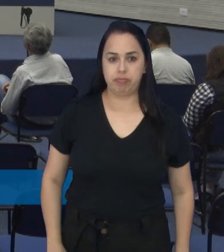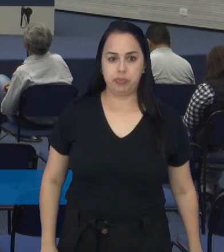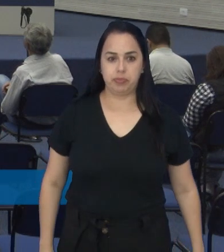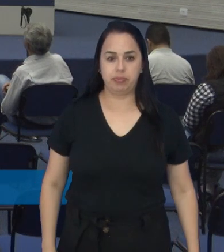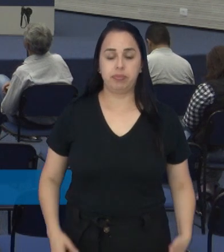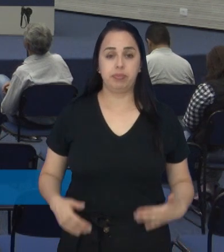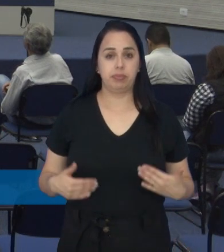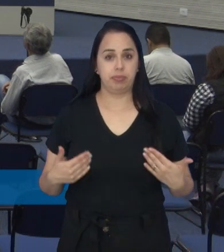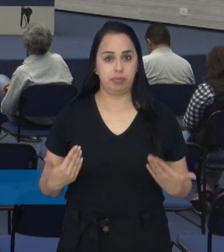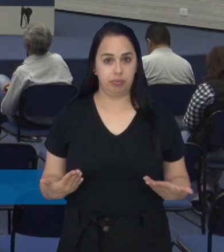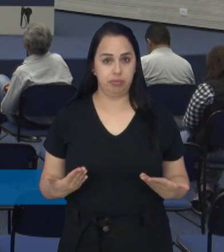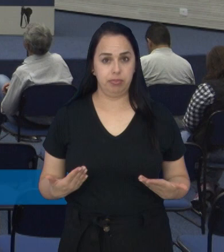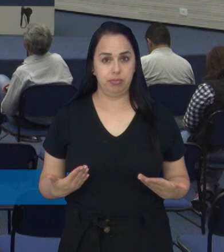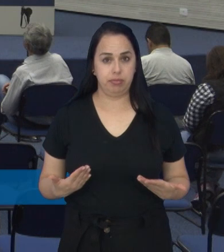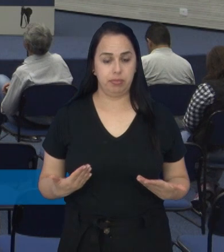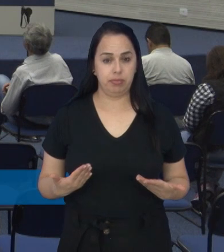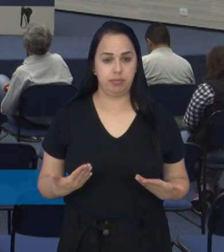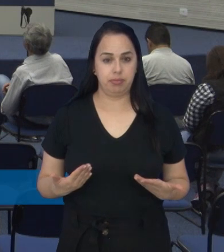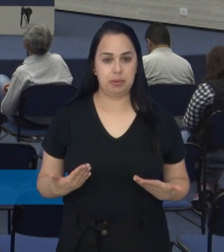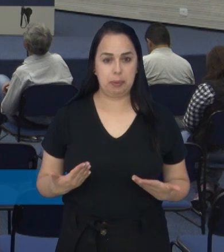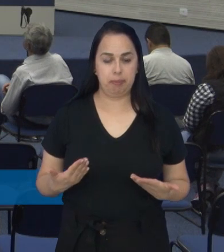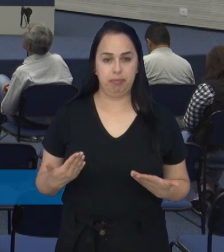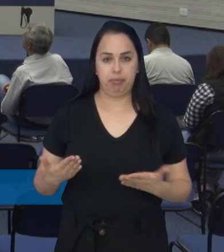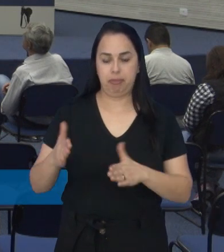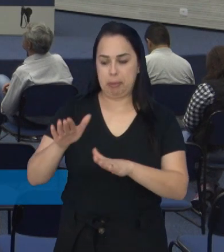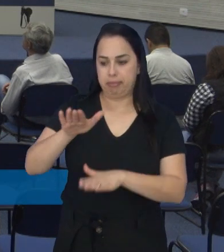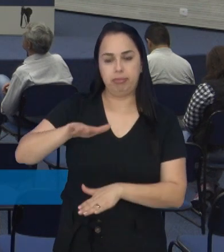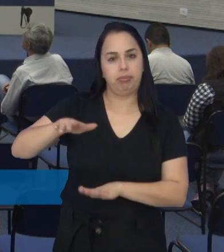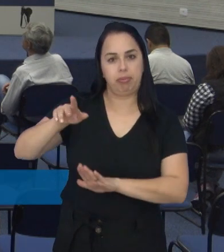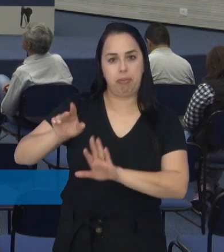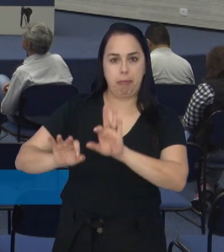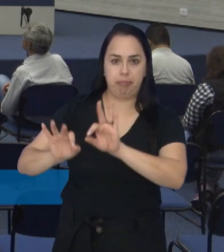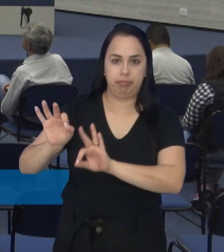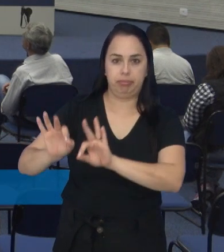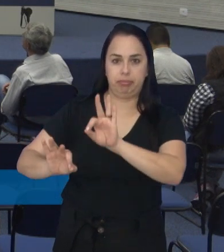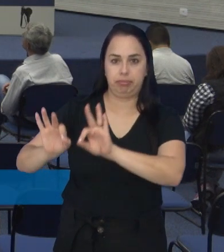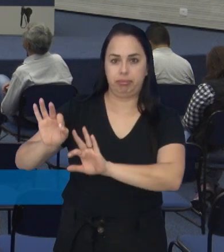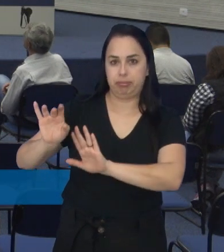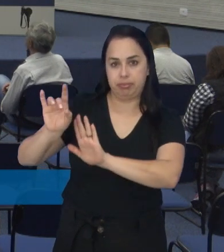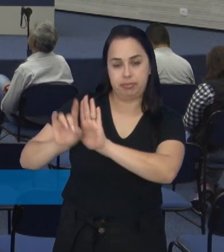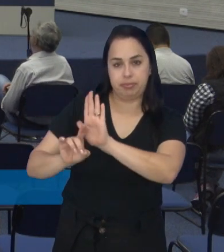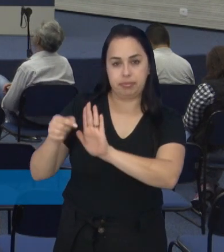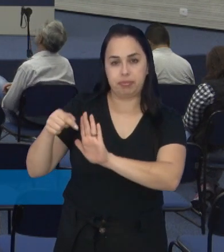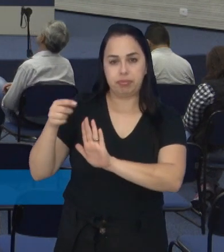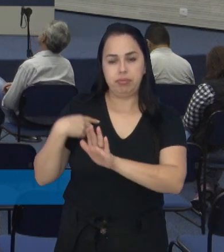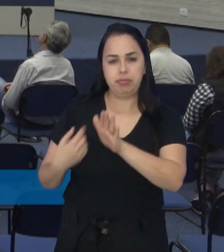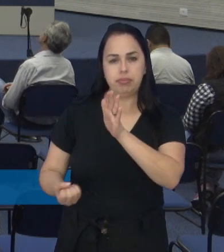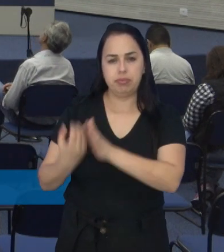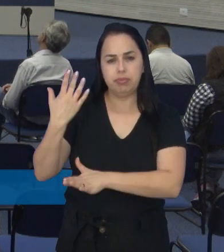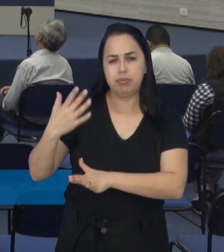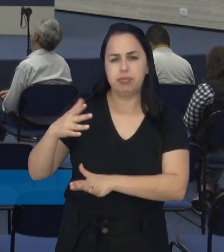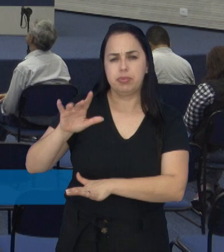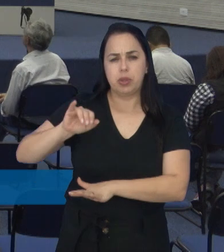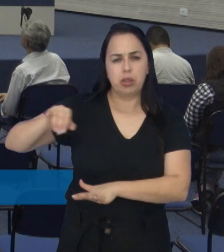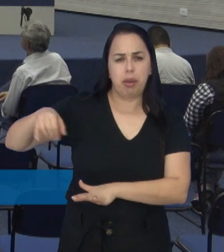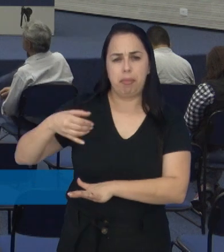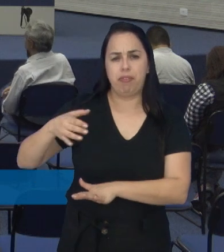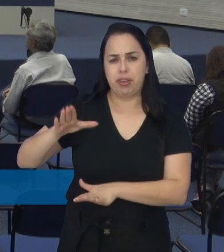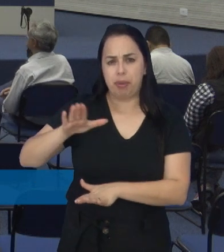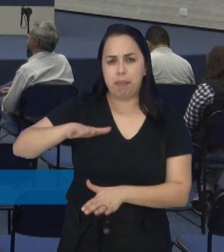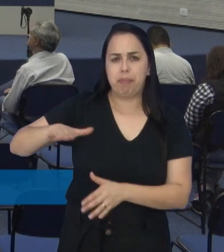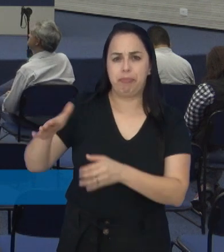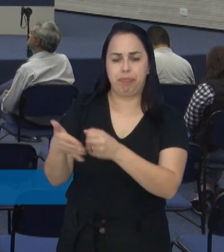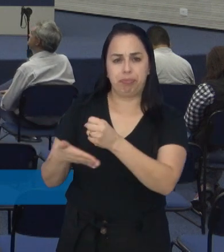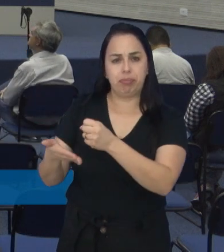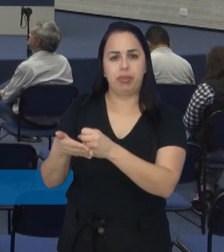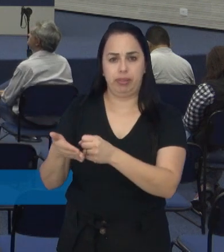seguinte então vamos lá no plano diretor quando Nós criamos a figura do coeficiente de aproveitamento básico e ficaremos a figura